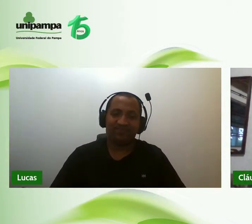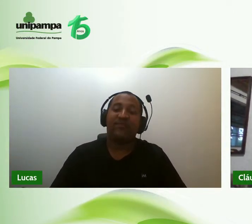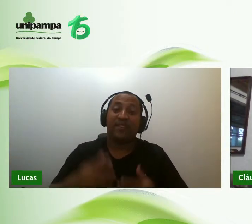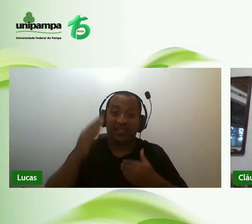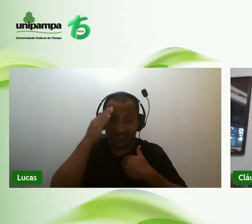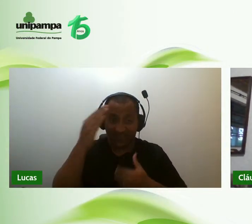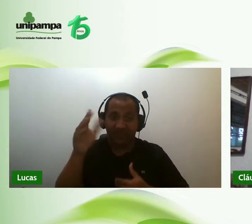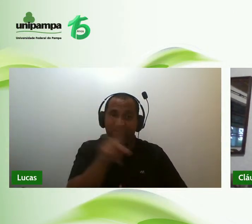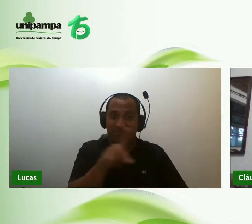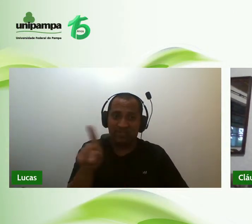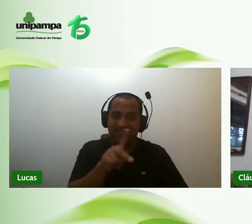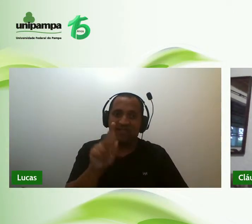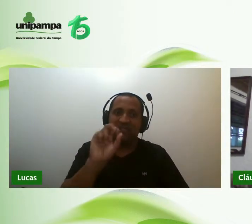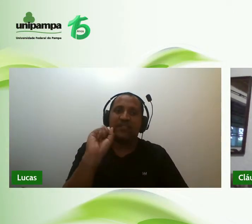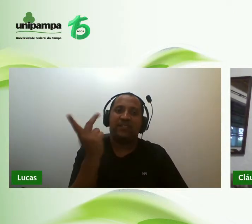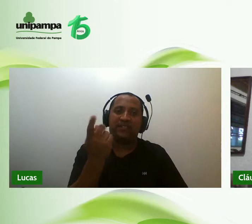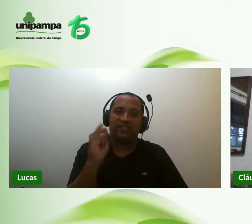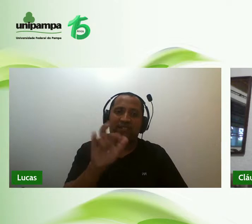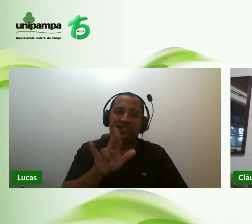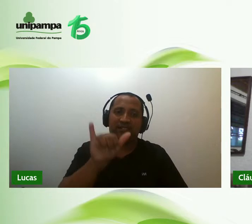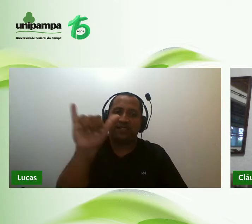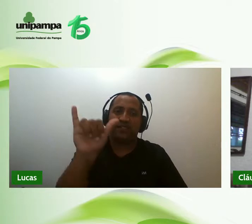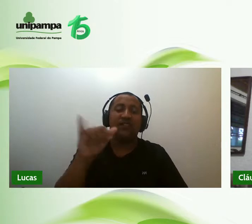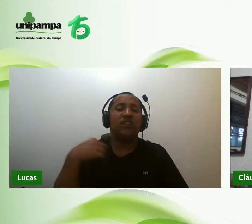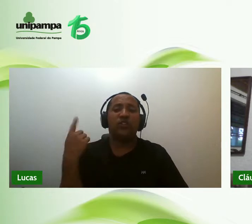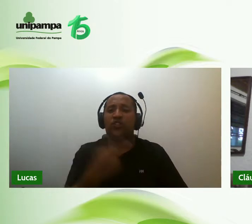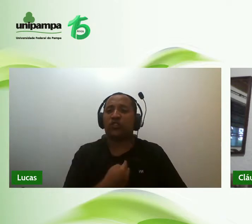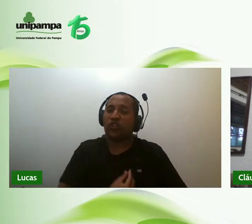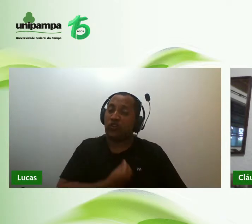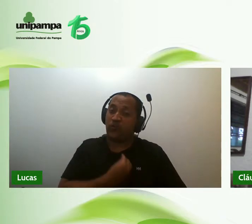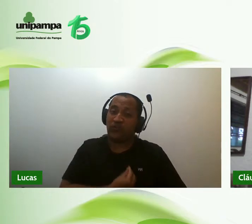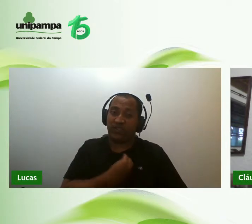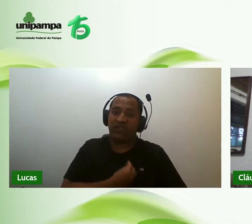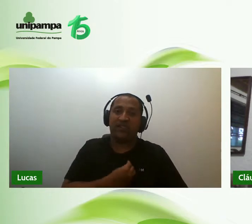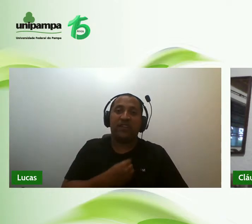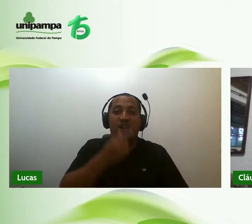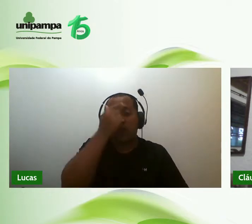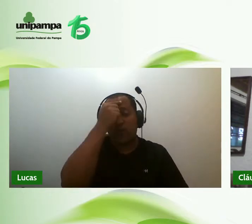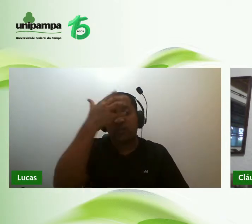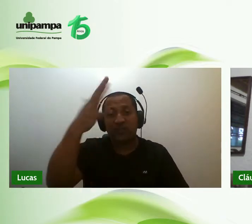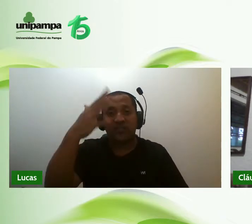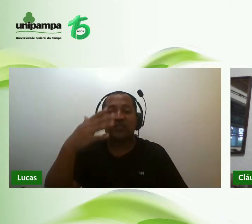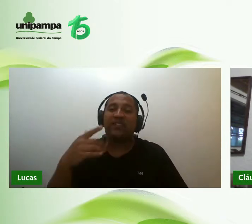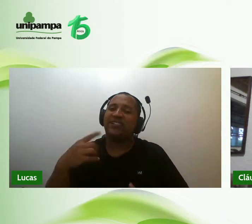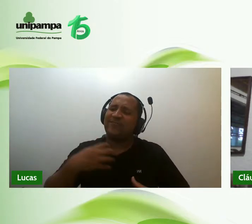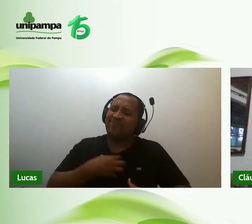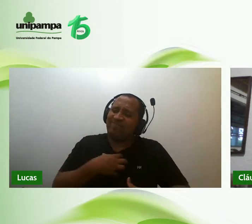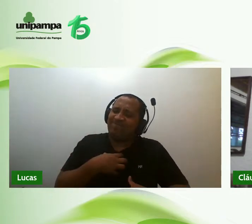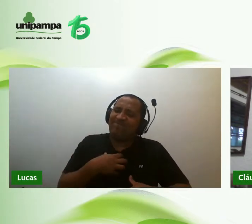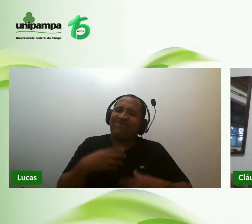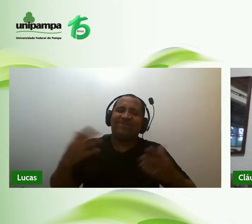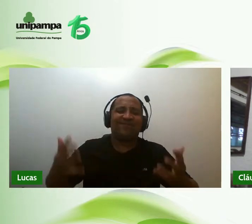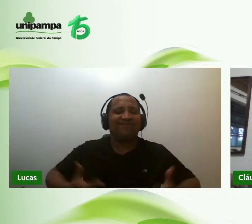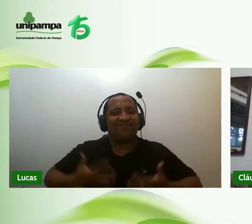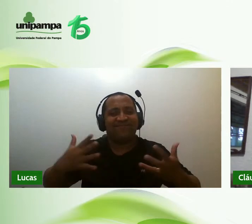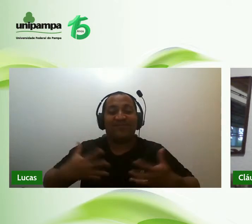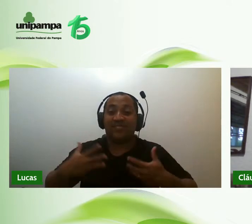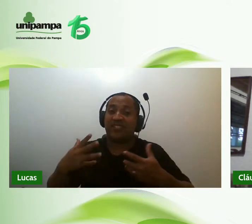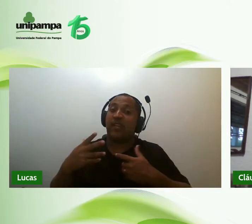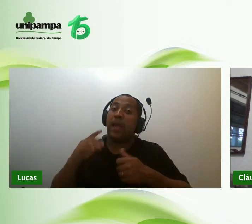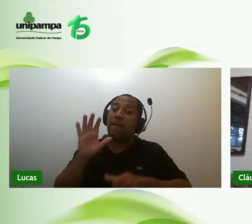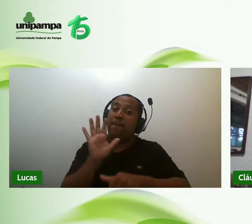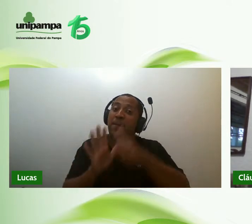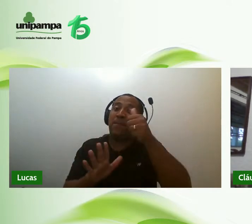Obrigada, professora Shirley. Estamos vivendo na Universidade Federal do Pampa essa intensa semana de acolhida do primeiro